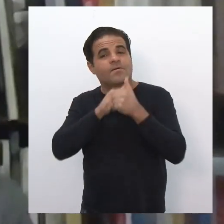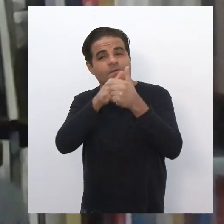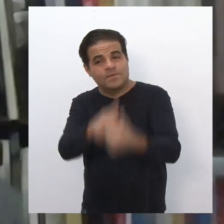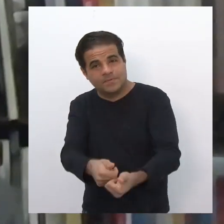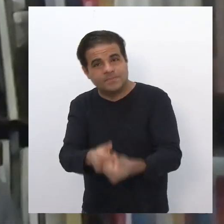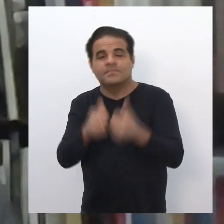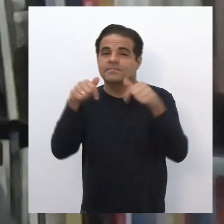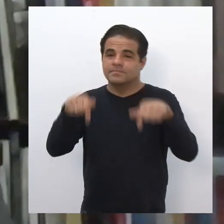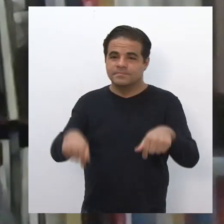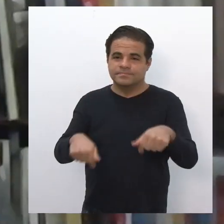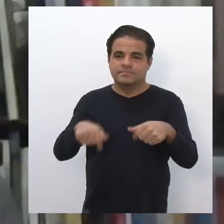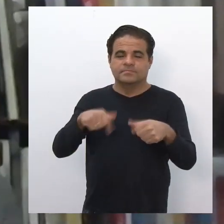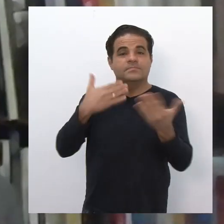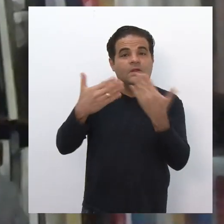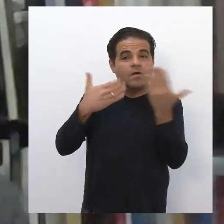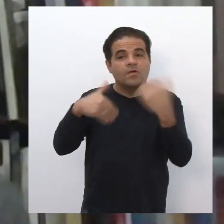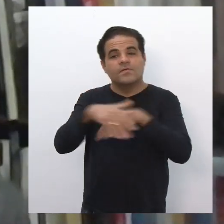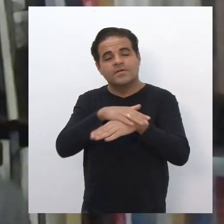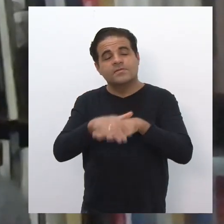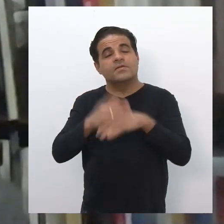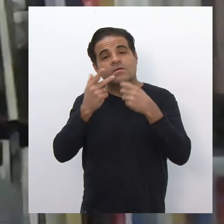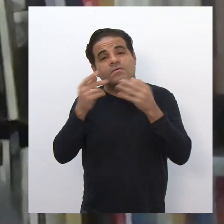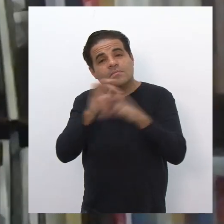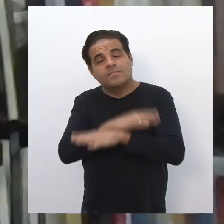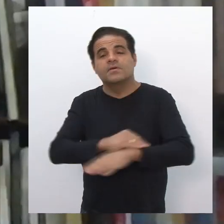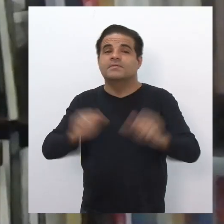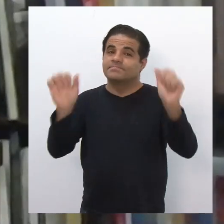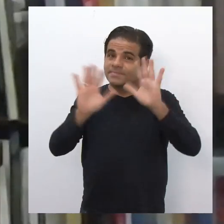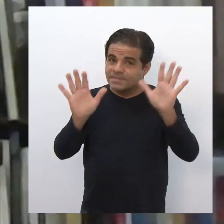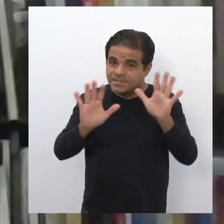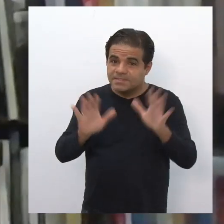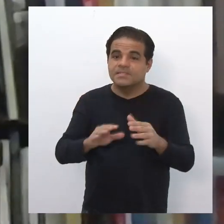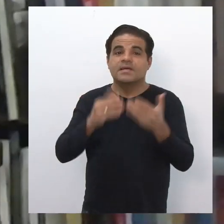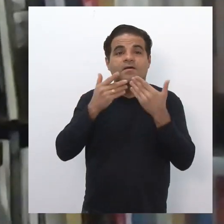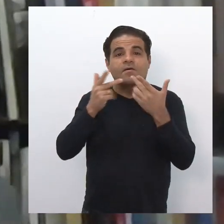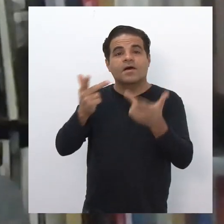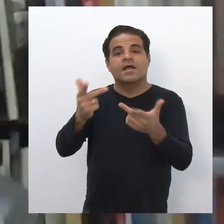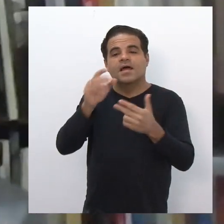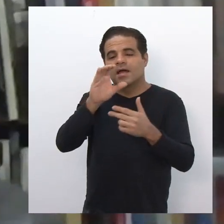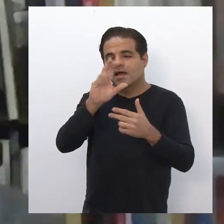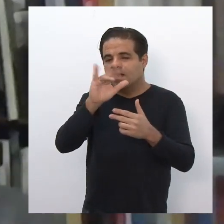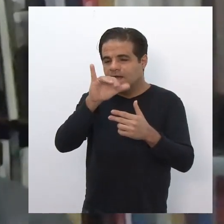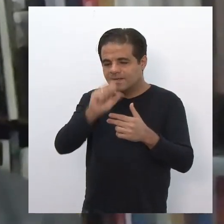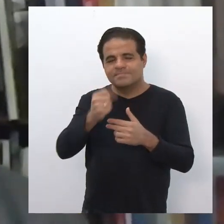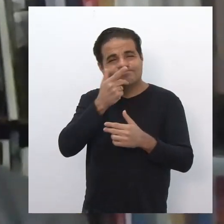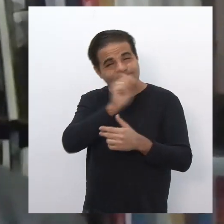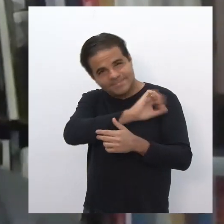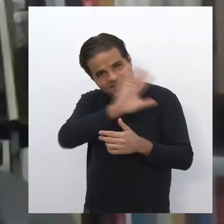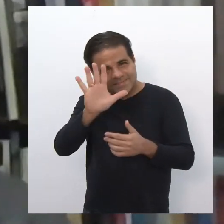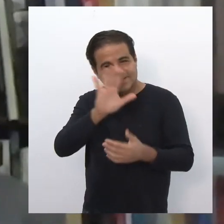acompanharam aqui na conversa. Eu me despeço e passo a palavra para a Cris, tá? Até mais.